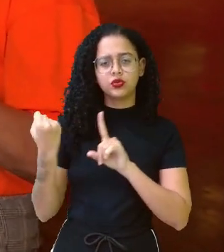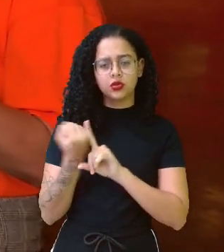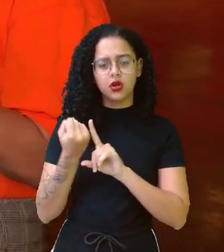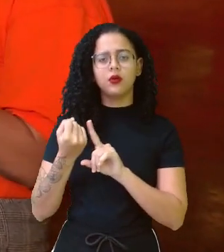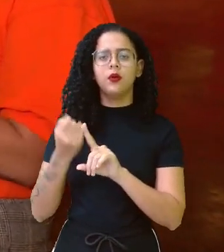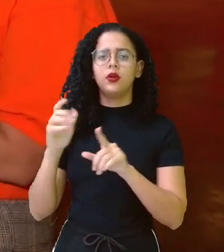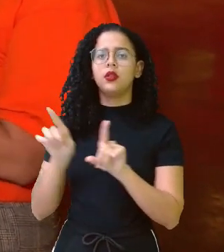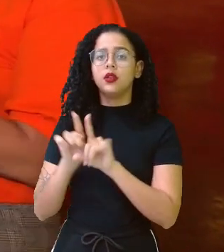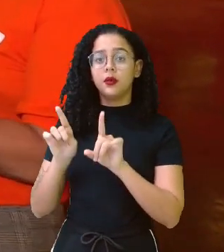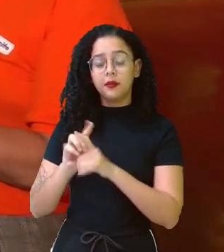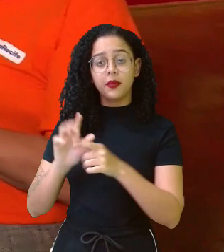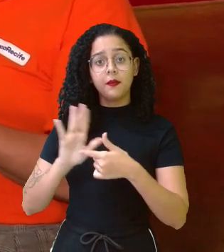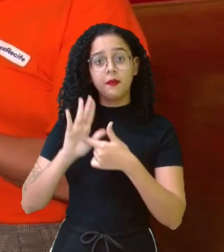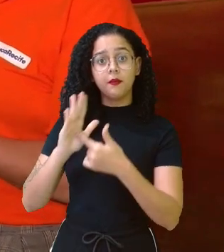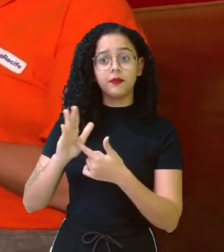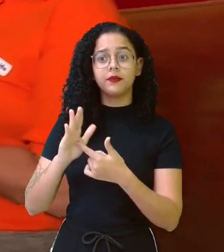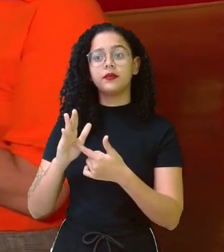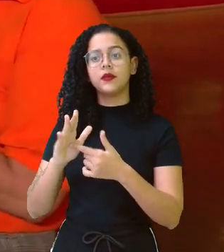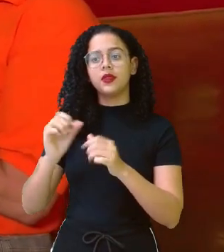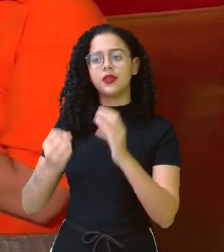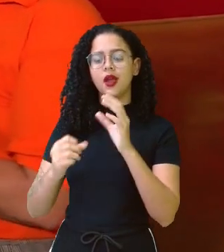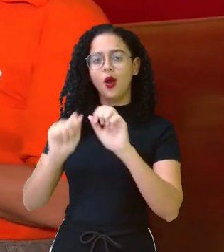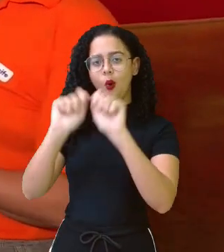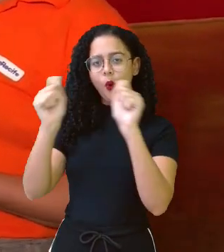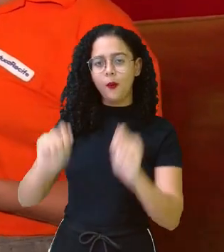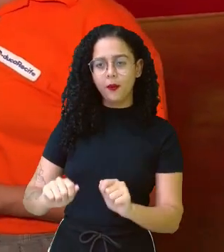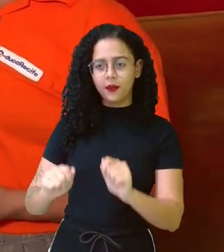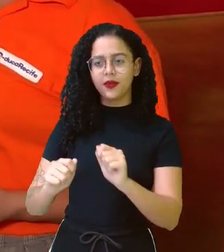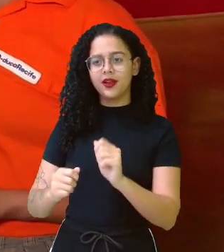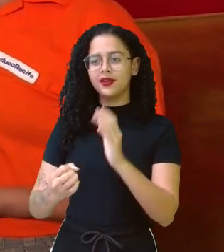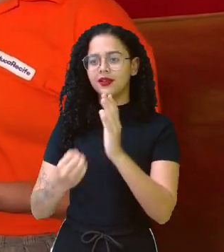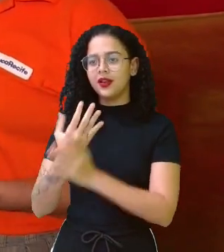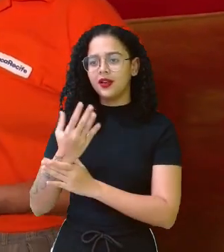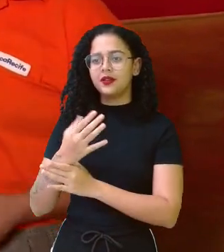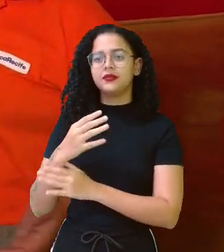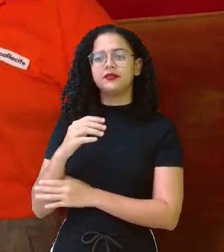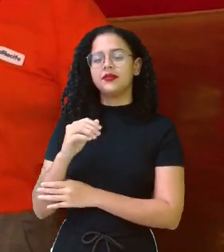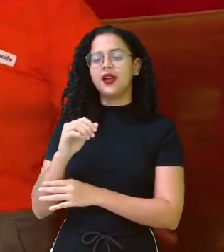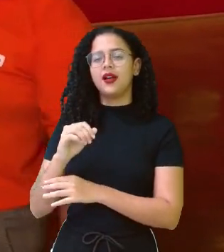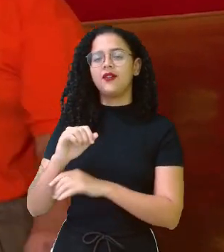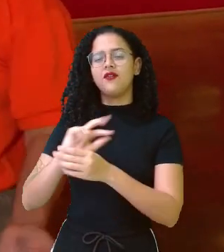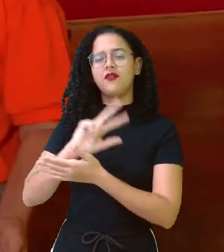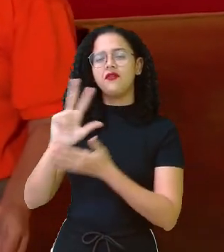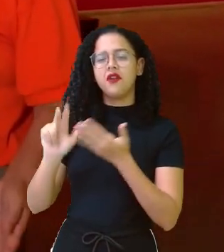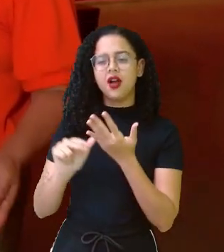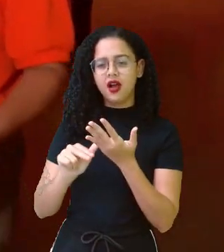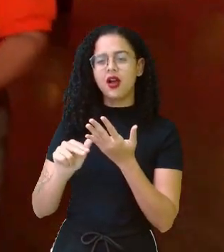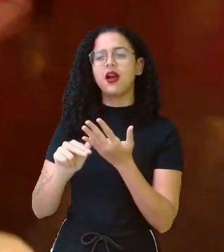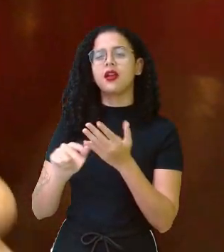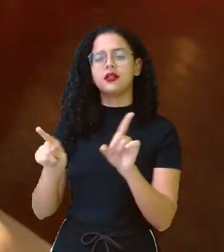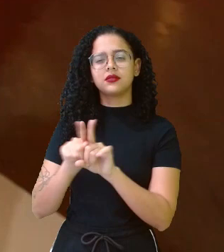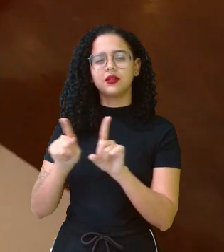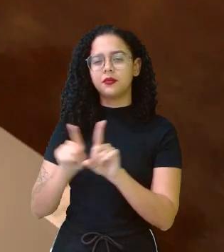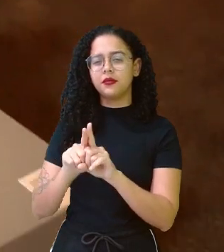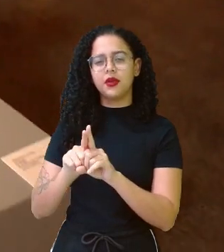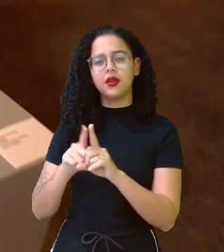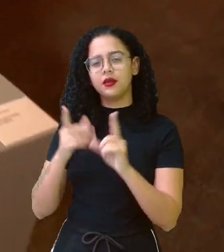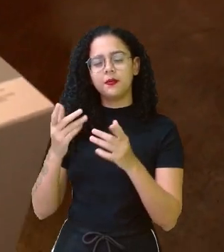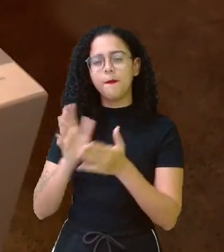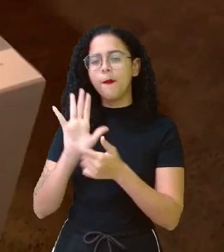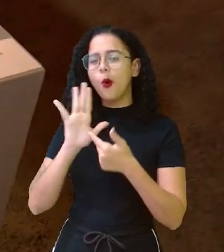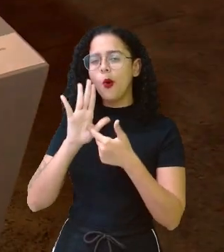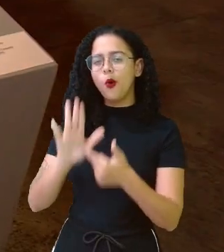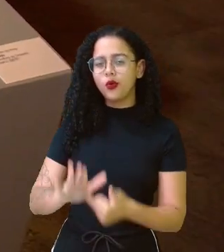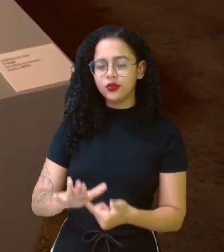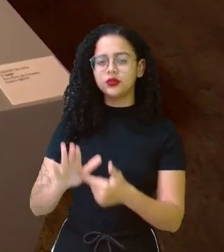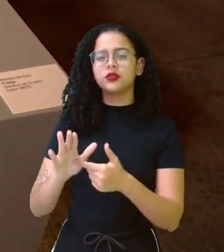na obra dos modernistas, né? Na obra de Portinari, Sim, né? Aqui sim, na sim, obra obrigado, de Abelardo Portinari. da Hora, Isso. essa escultura belíssima, né? Um grande escultor. E